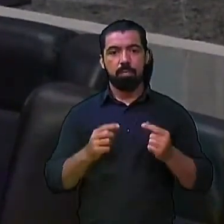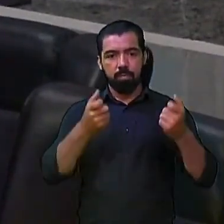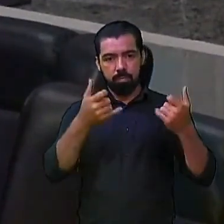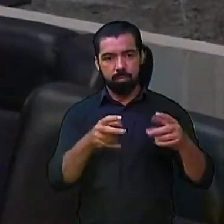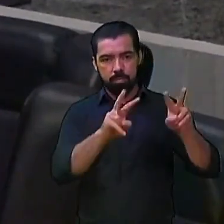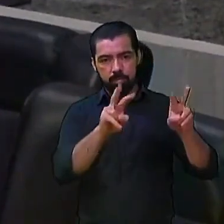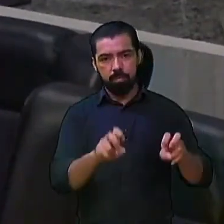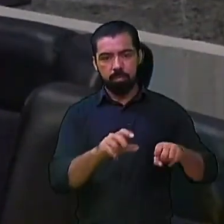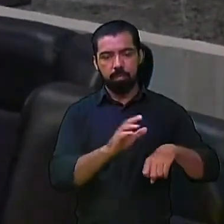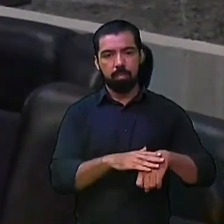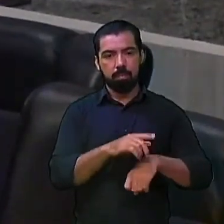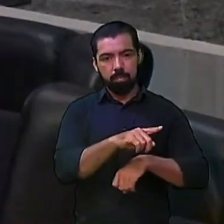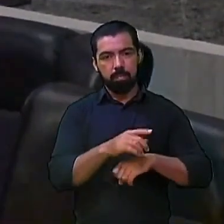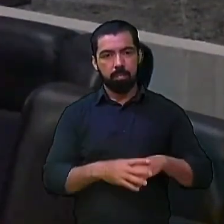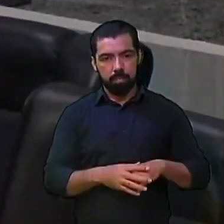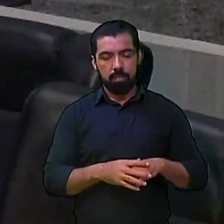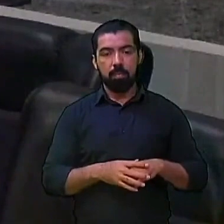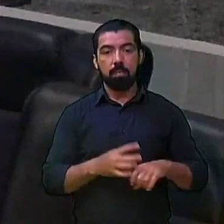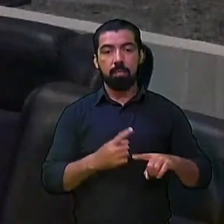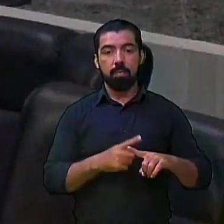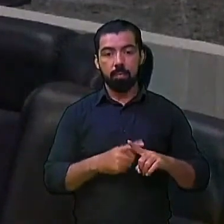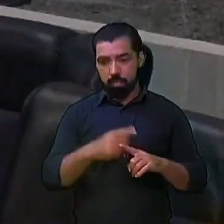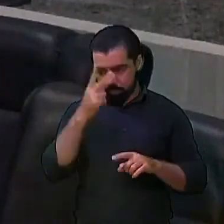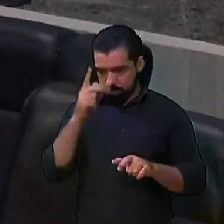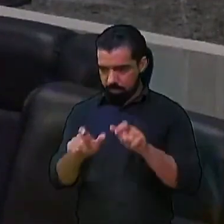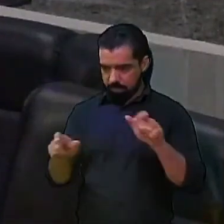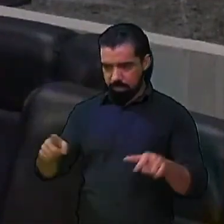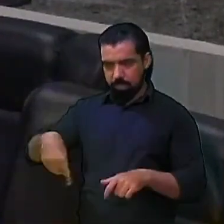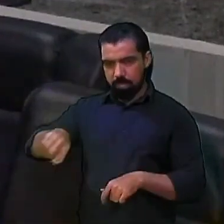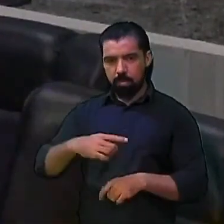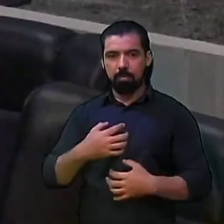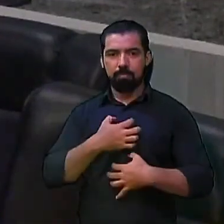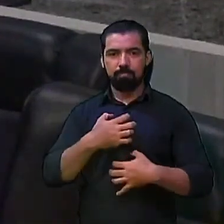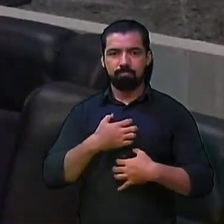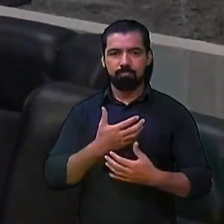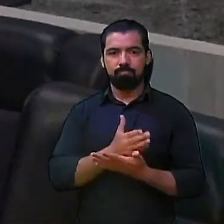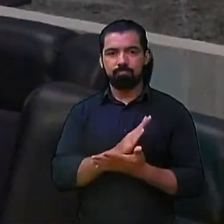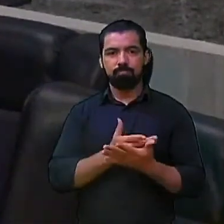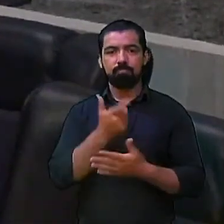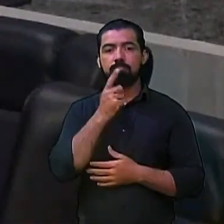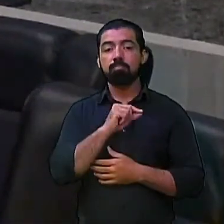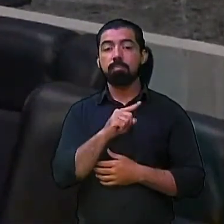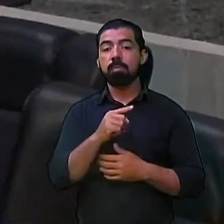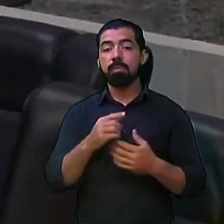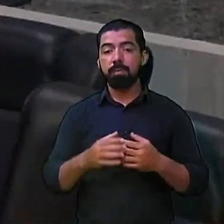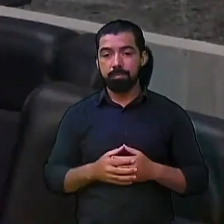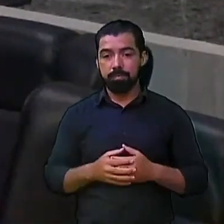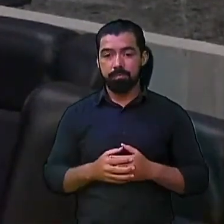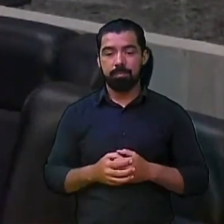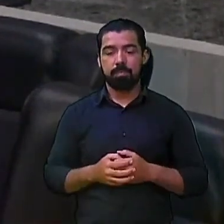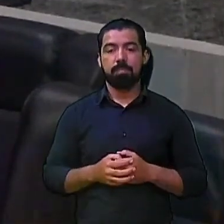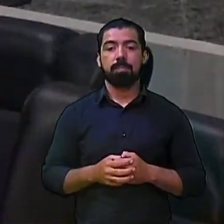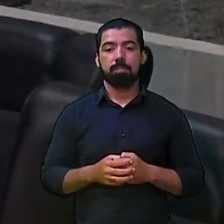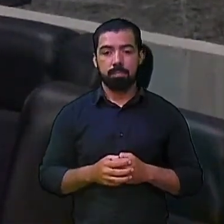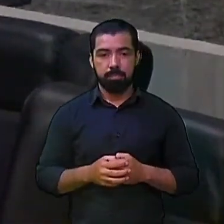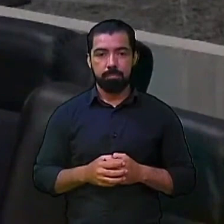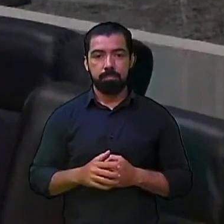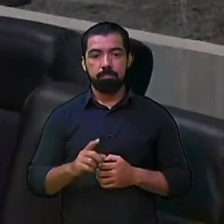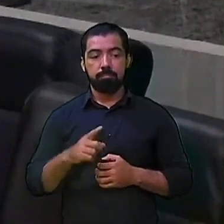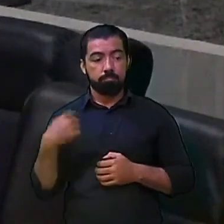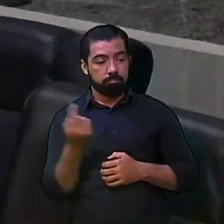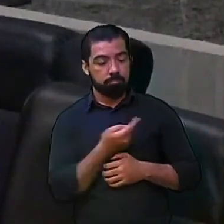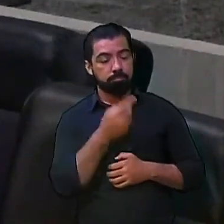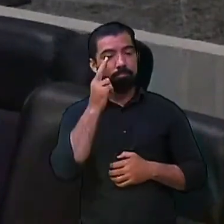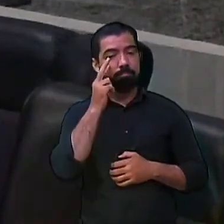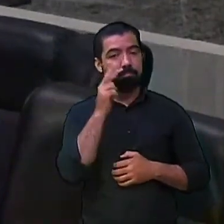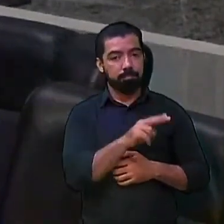este assunto que incomoda alguém que todos estão vendo